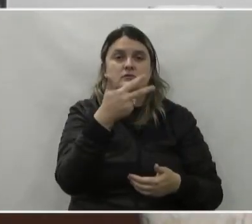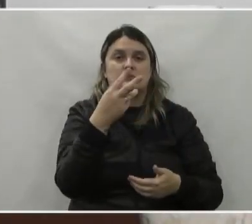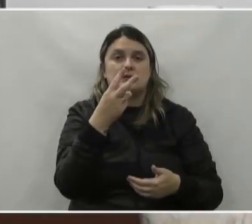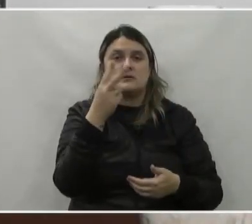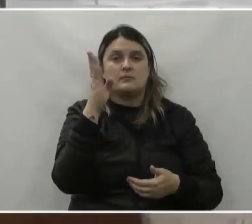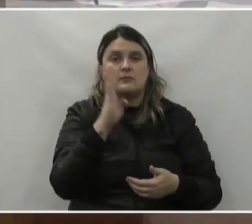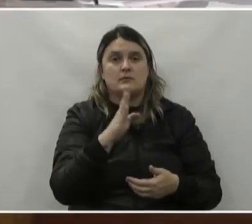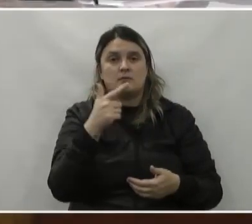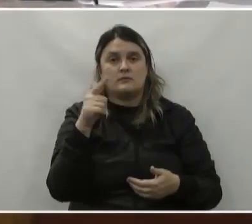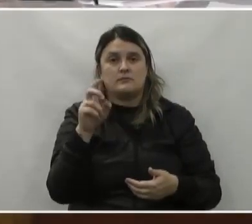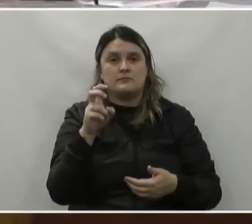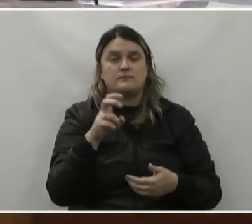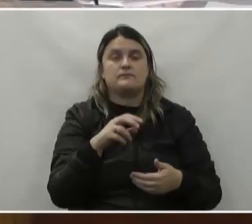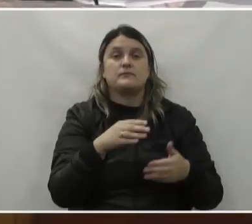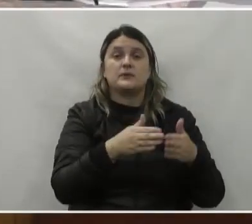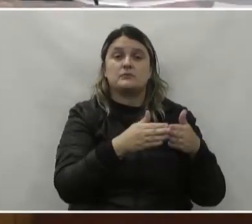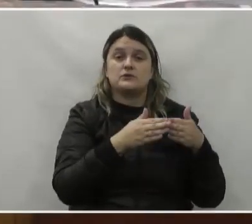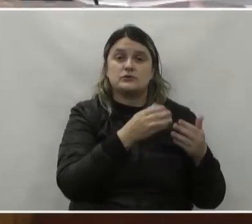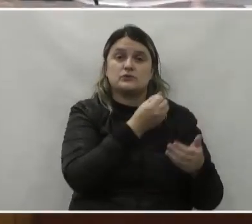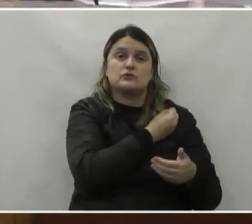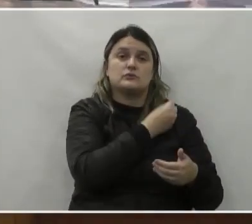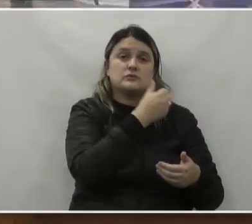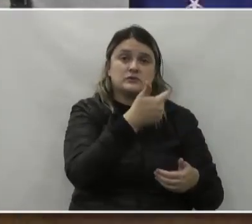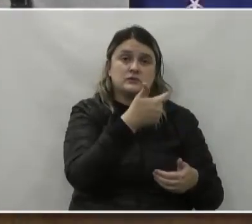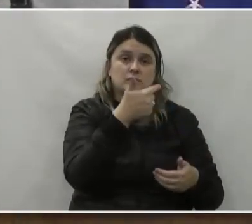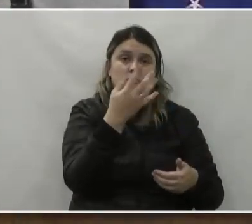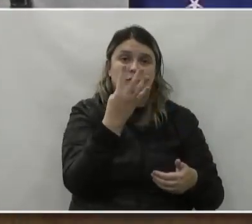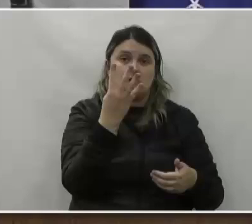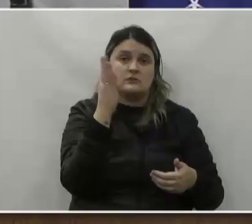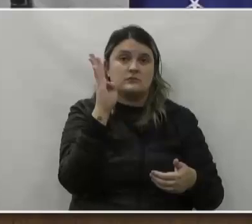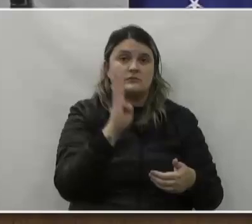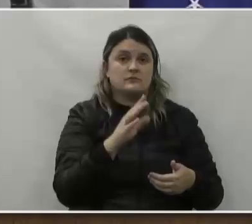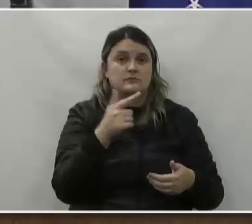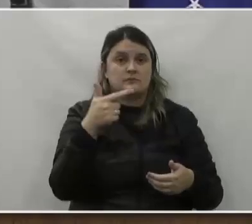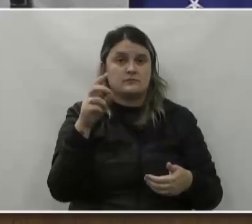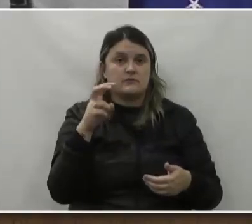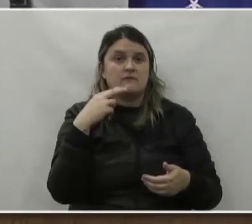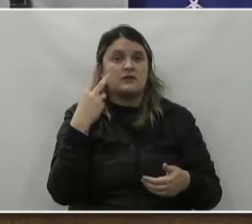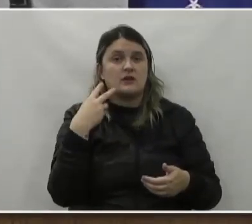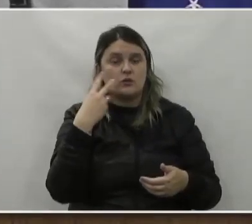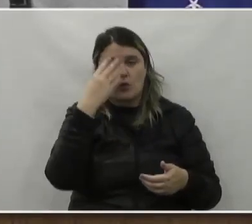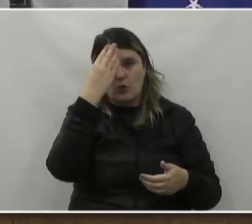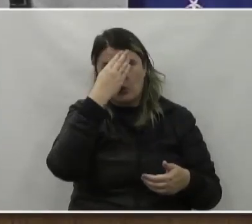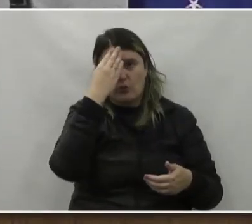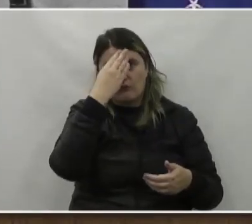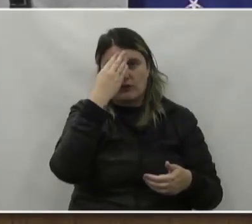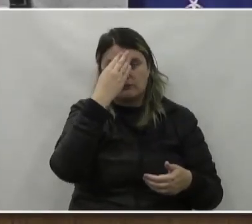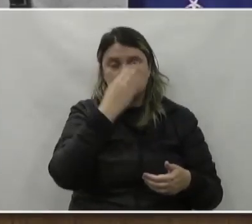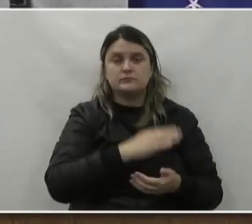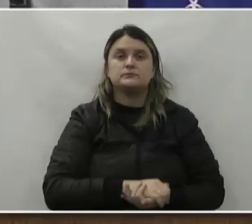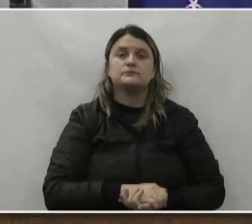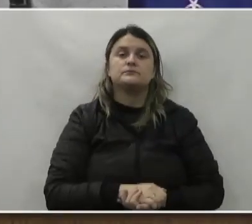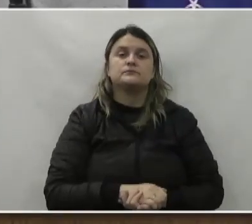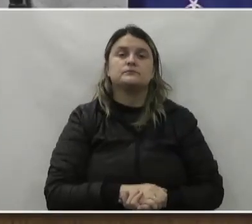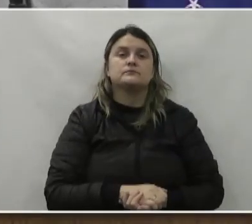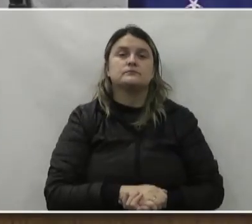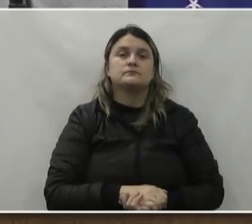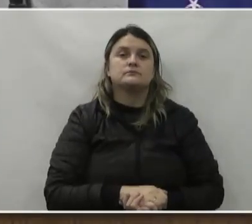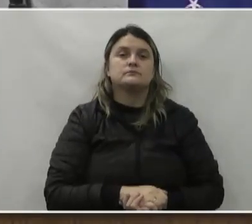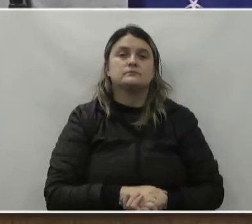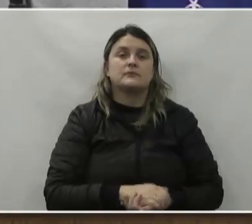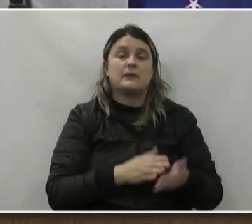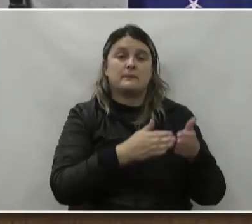123/2025. Requerimento número 124/2025 do vereador Cordovan Frederico de Melo Neto,